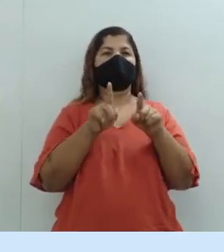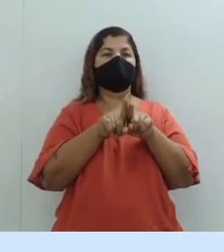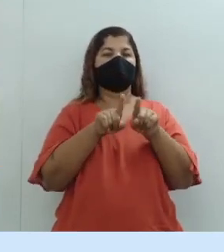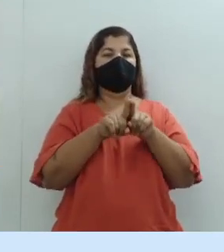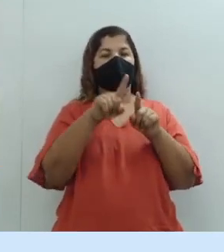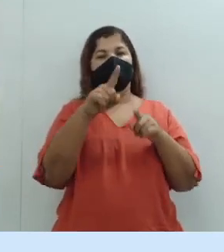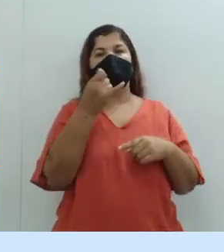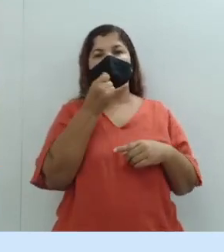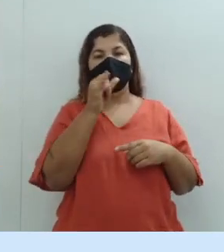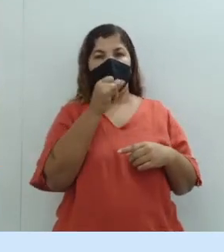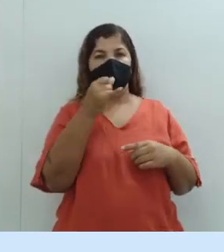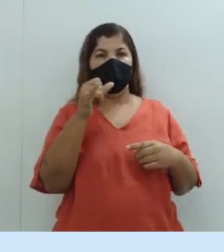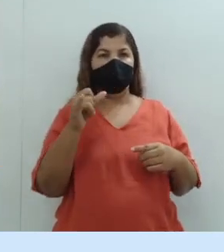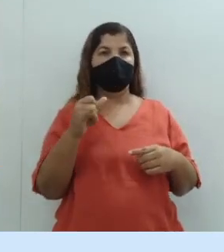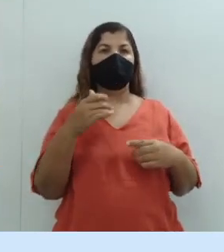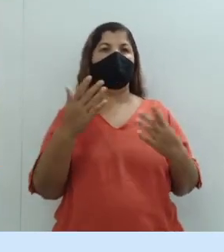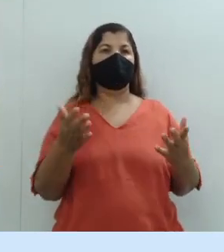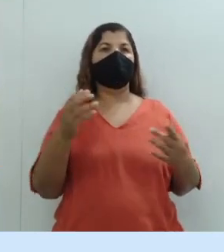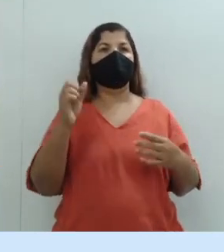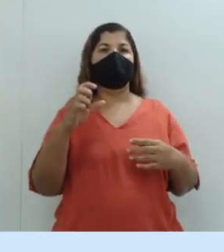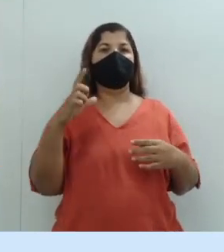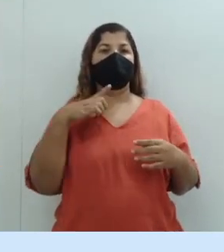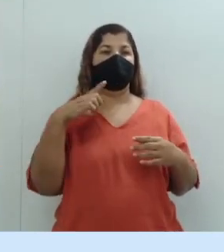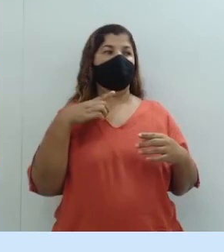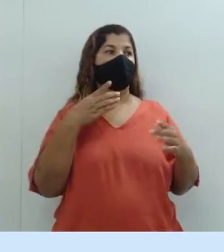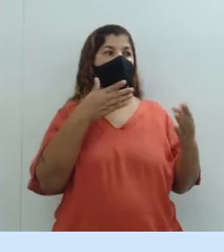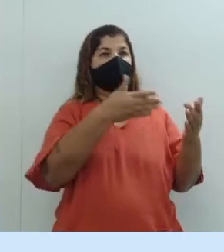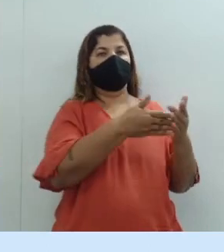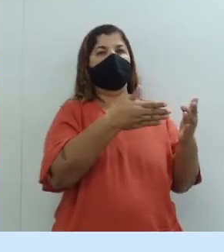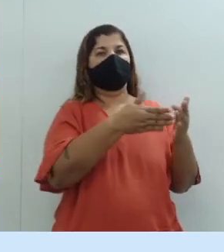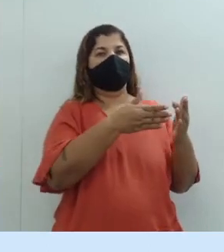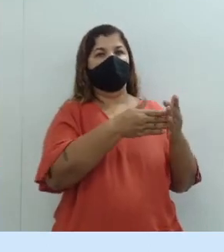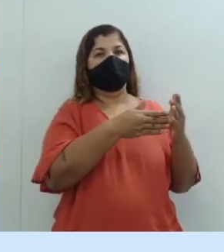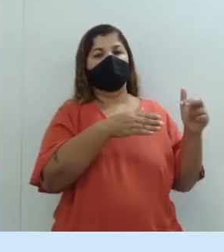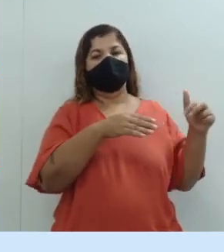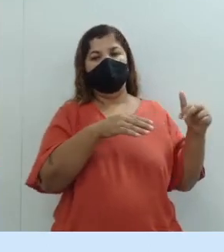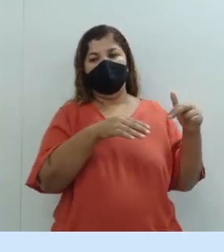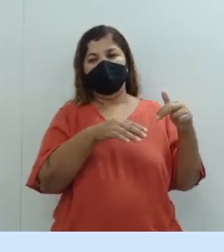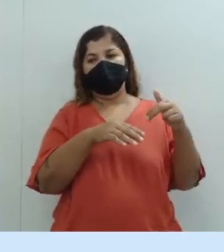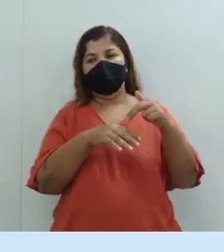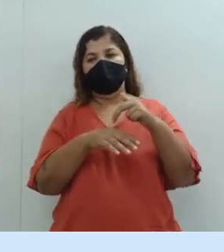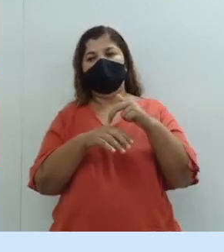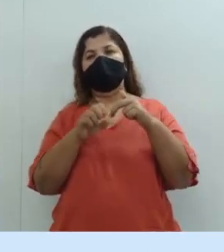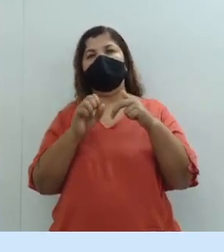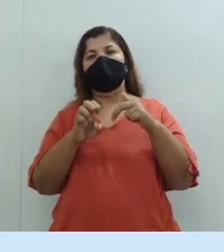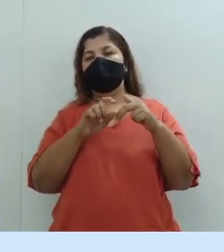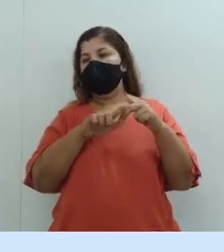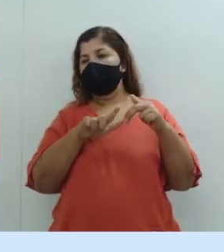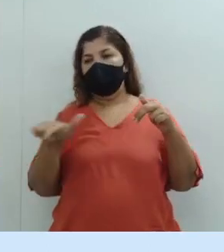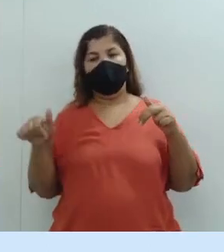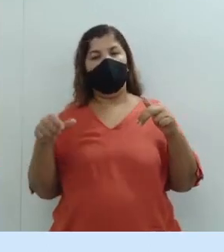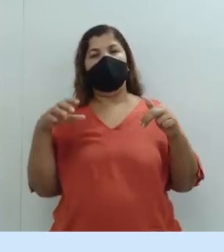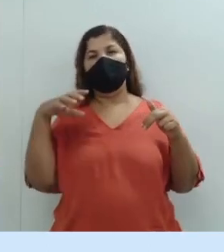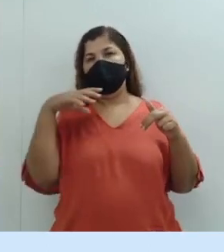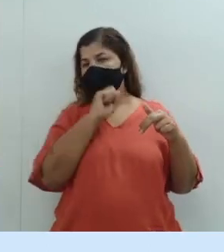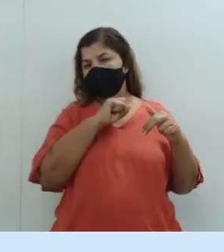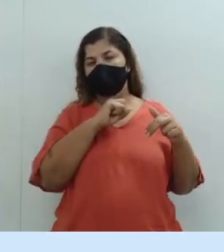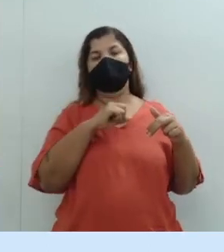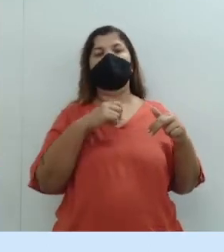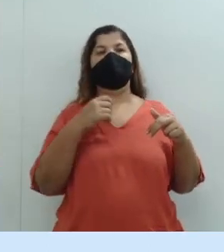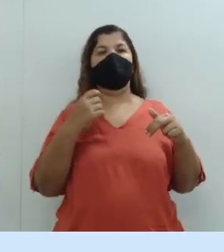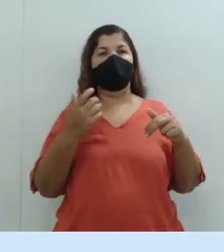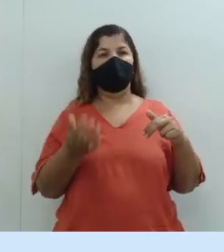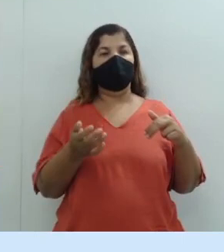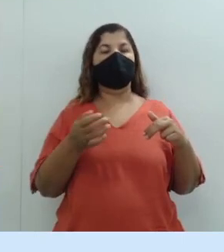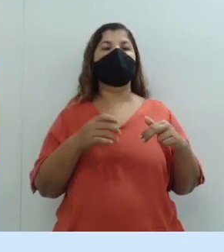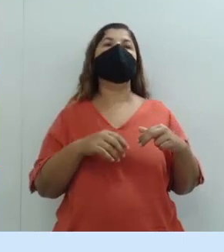corrente elétrica. Quando você está lá no fundo do vagão e você quer atravessar o vagão para o outro lado, se o vagão estiver vazio, você consegue fazer isso sem problema